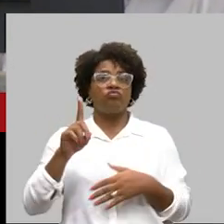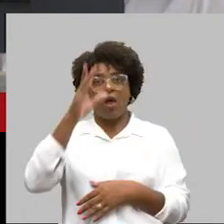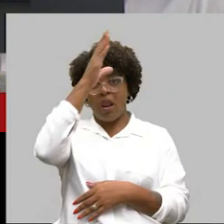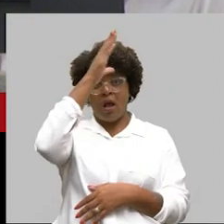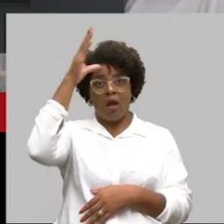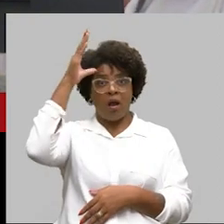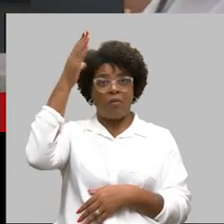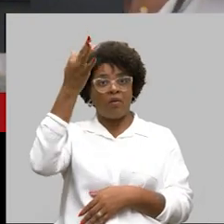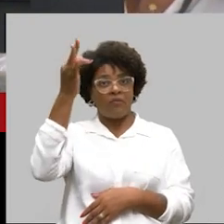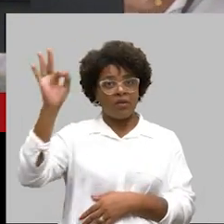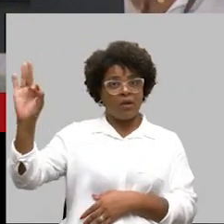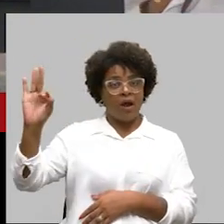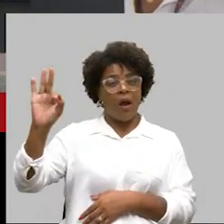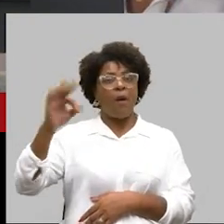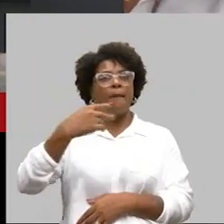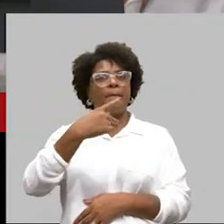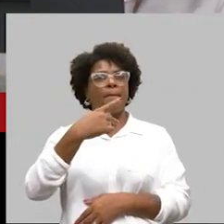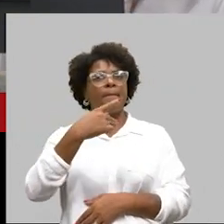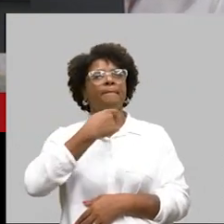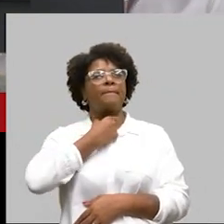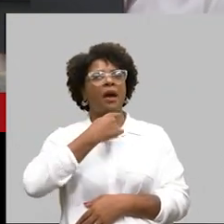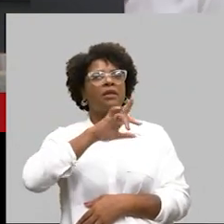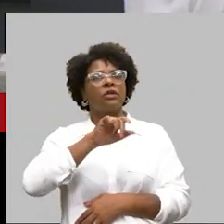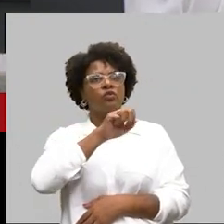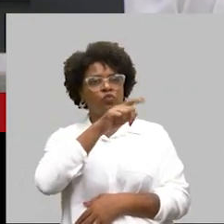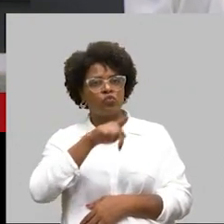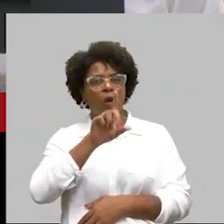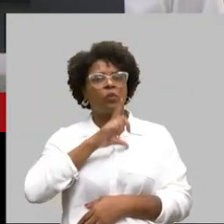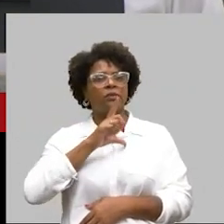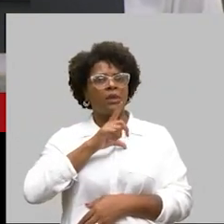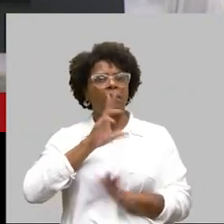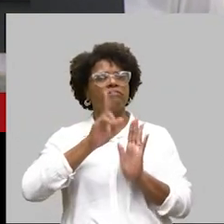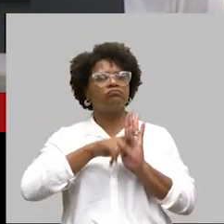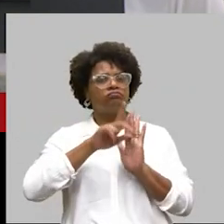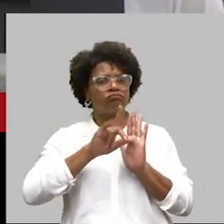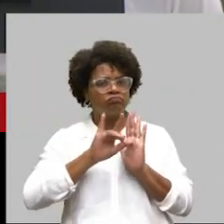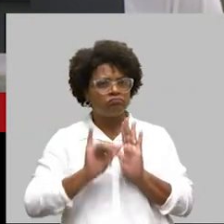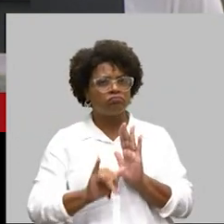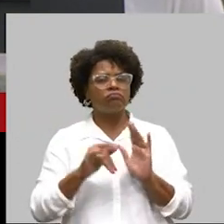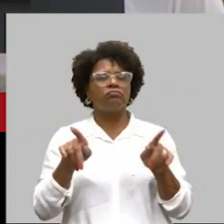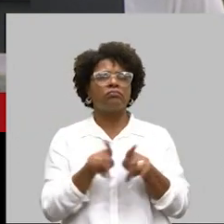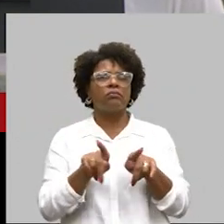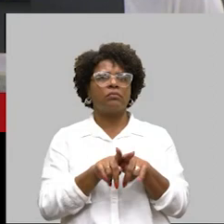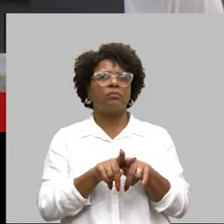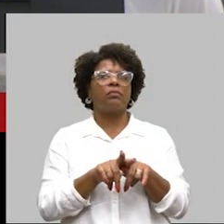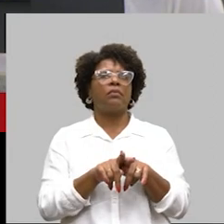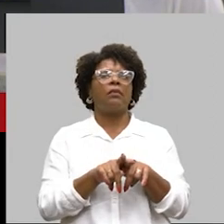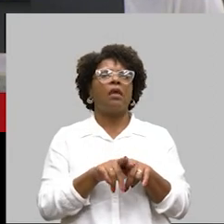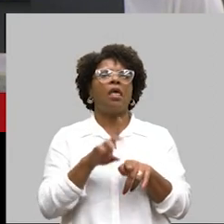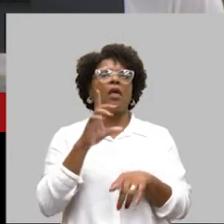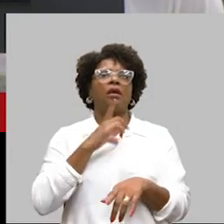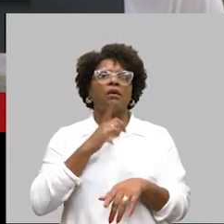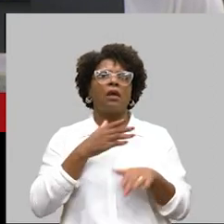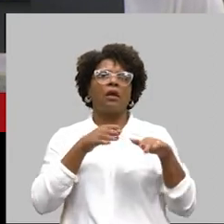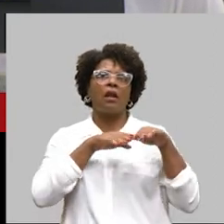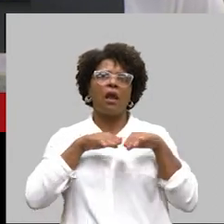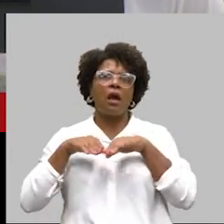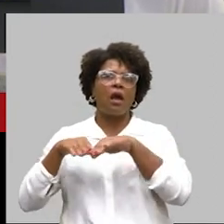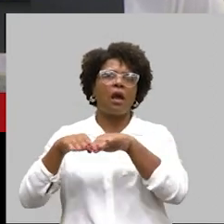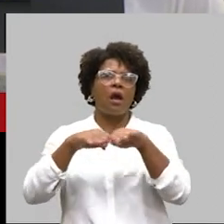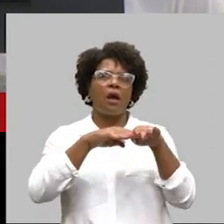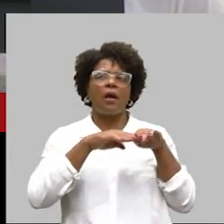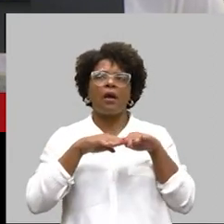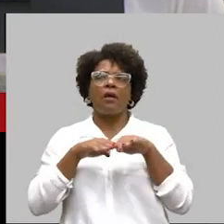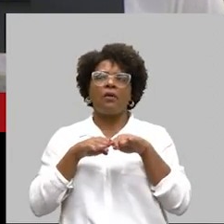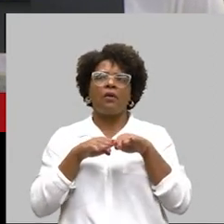trabalha com esta iniciativa com o projeto de lei de atualização da equiparação dos direitos dos alunos da